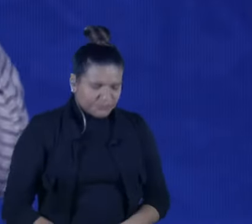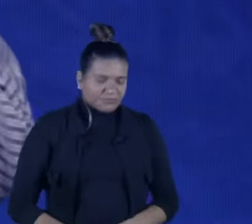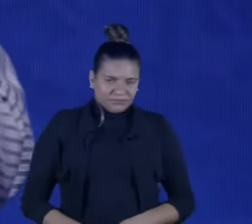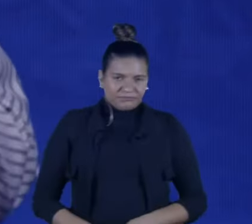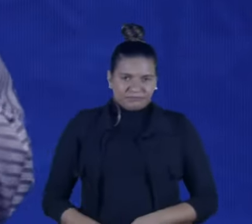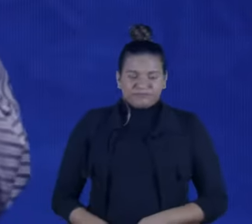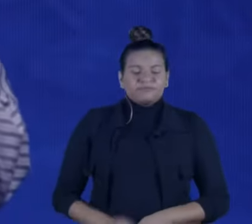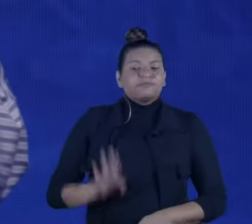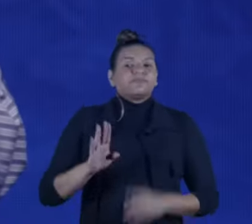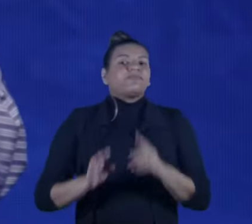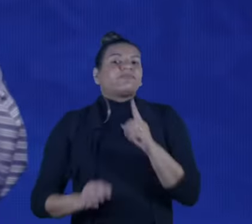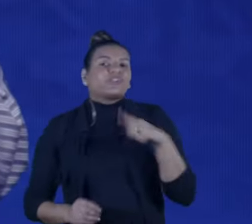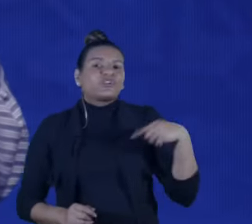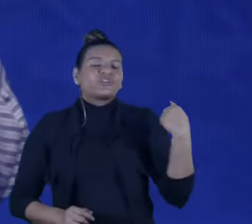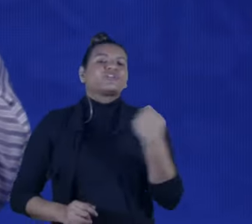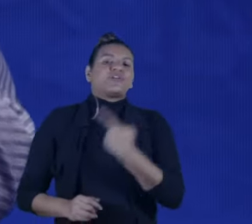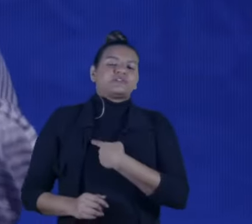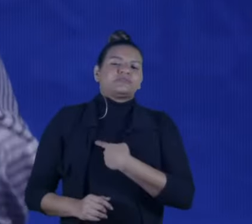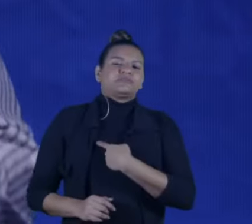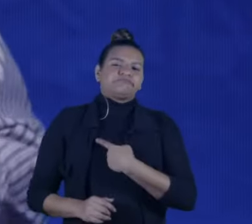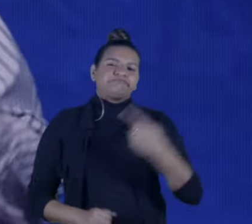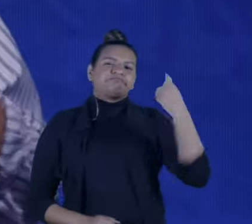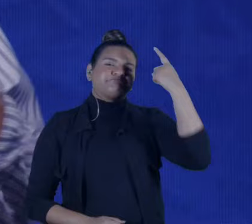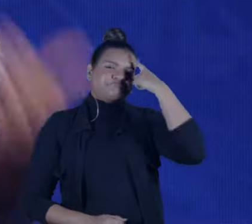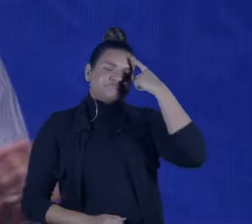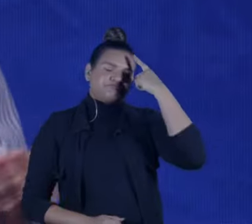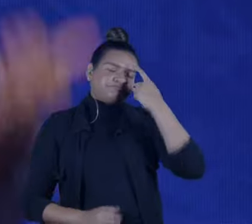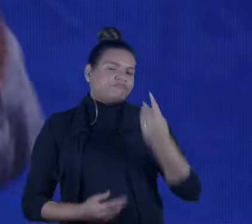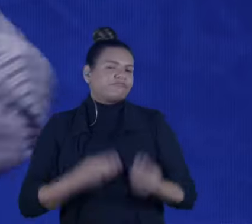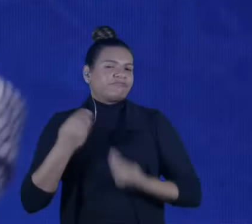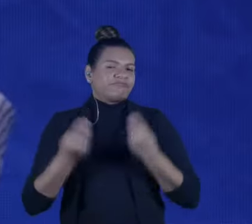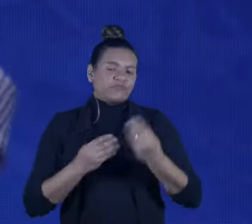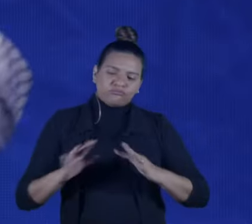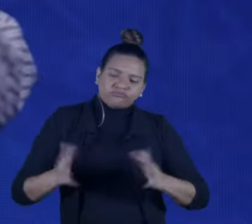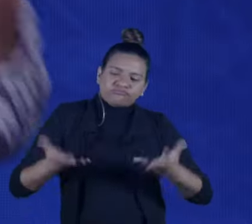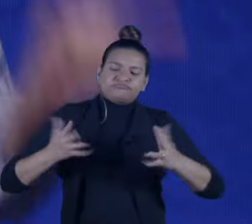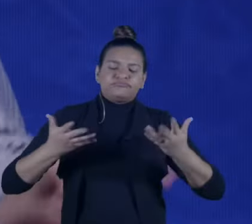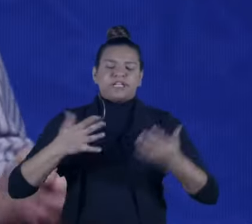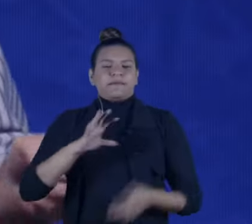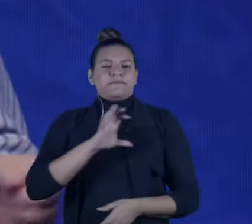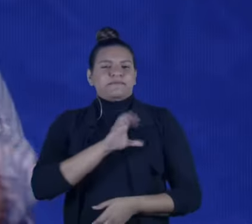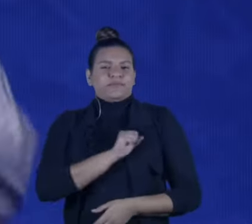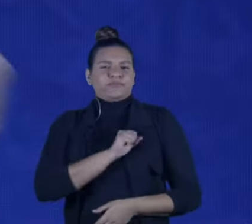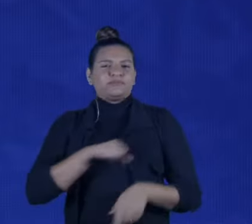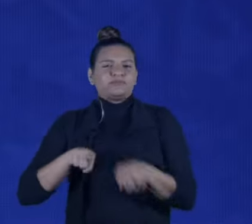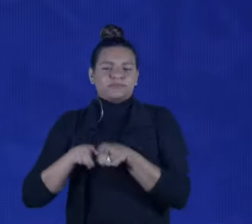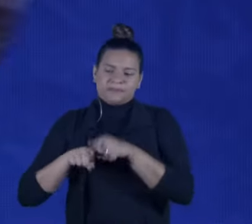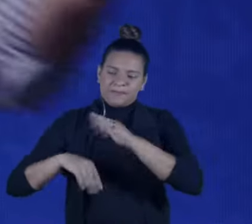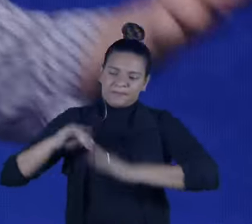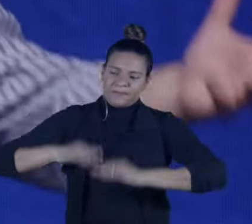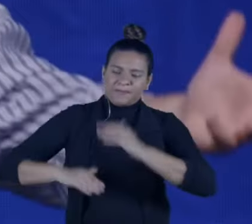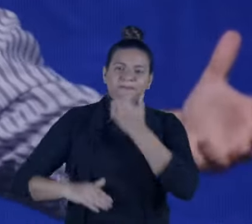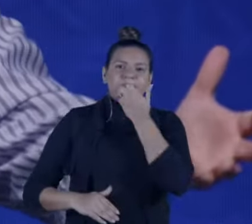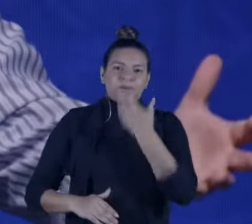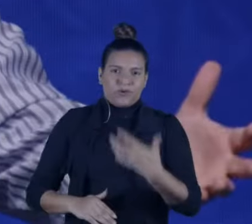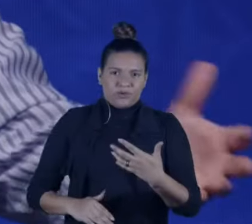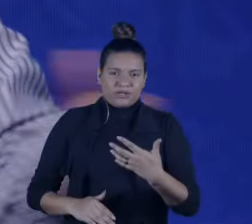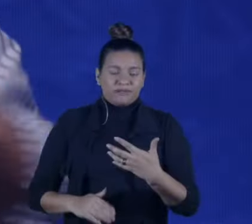Consideramos-nos também uns aos outros para nos estimularmos ao amor e às boas obras